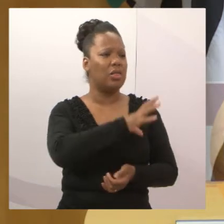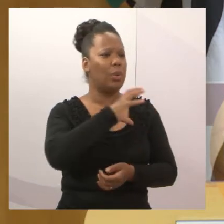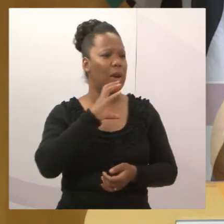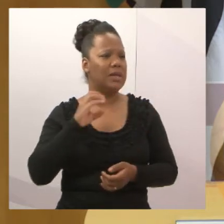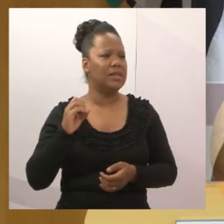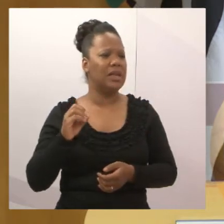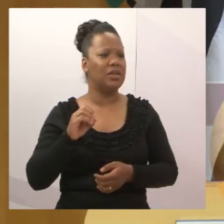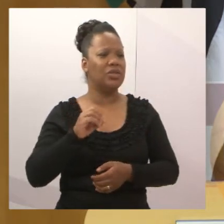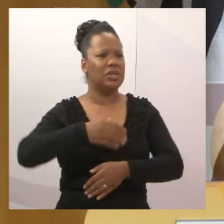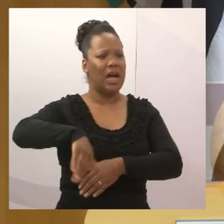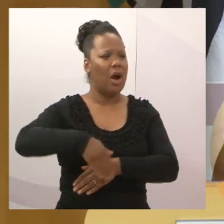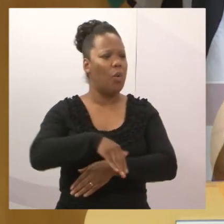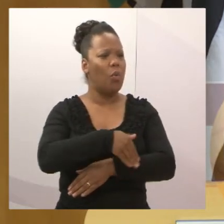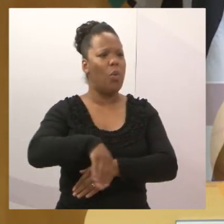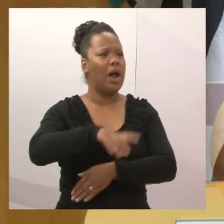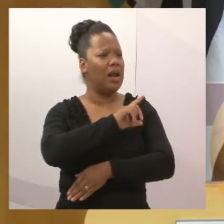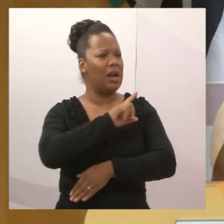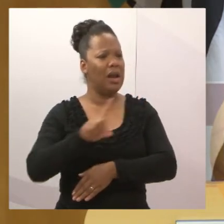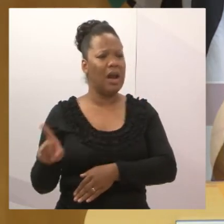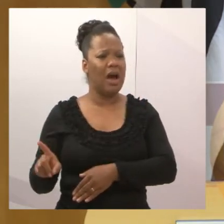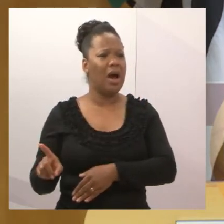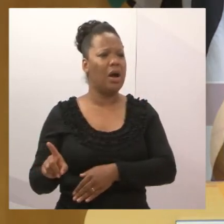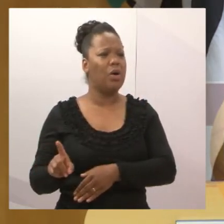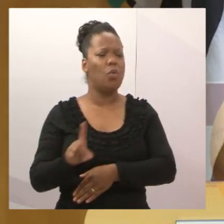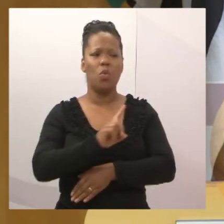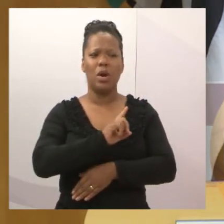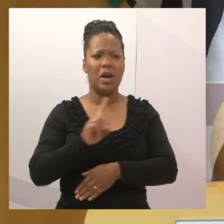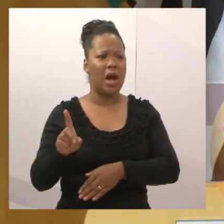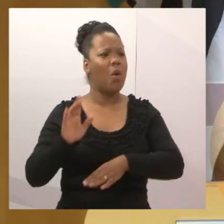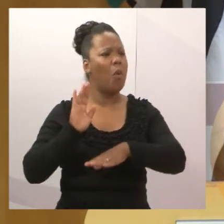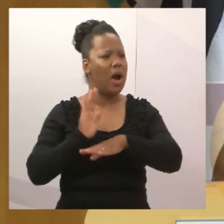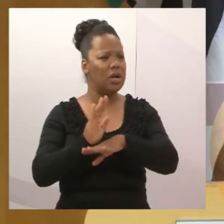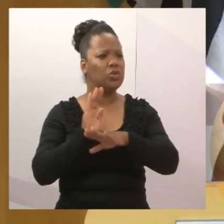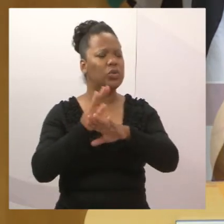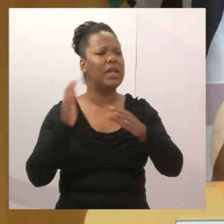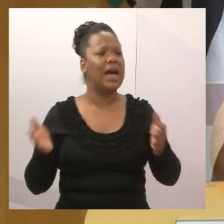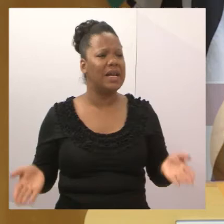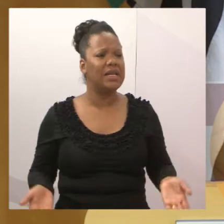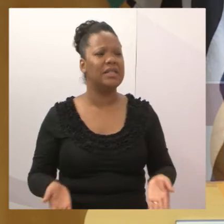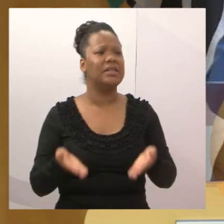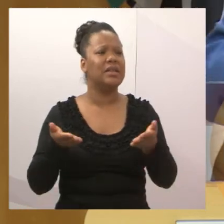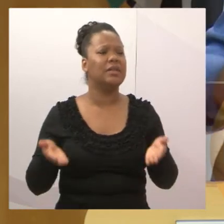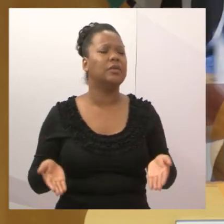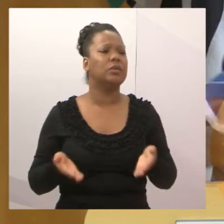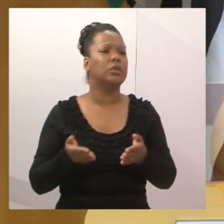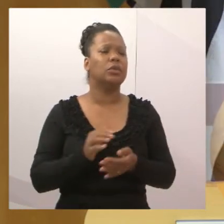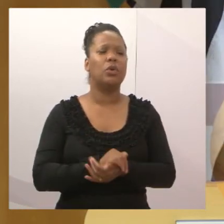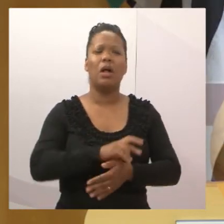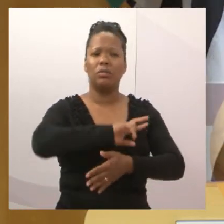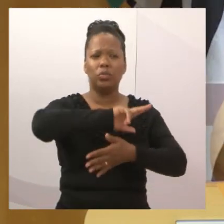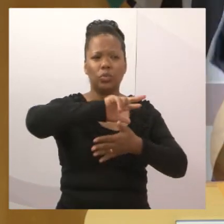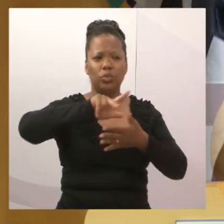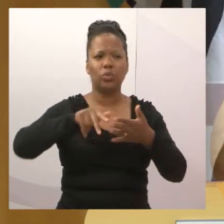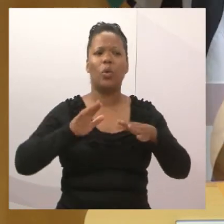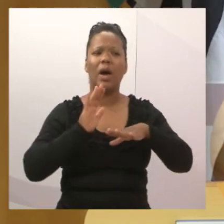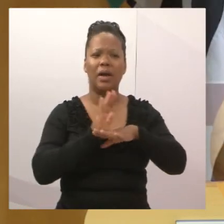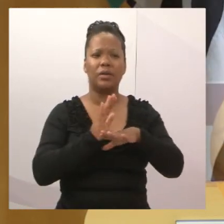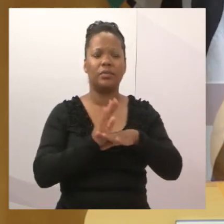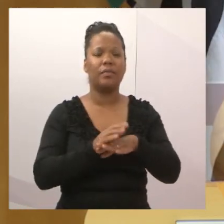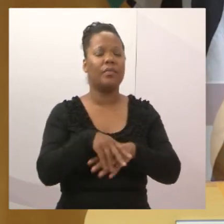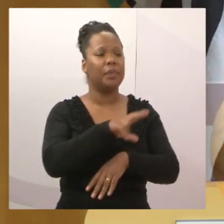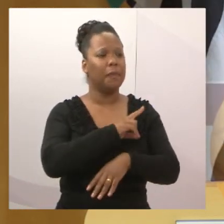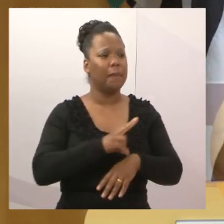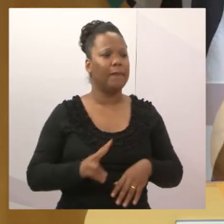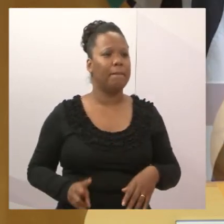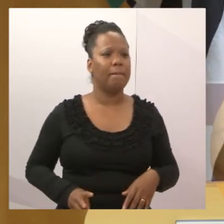marginalidade. Então eu acho importante a gente ter uma política voltada para o esporte para ajudar, não só no esporte, eu acho que em todas as áreas, né? Aqui o vereador tocou